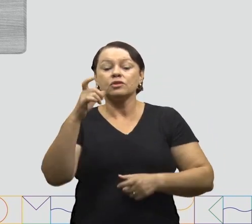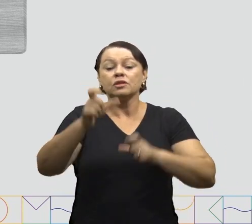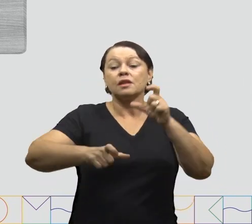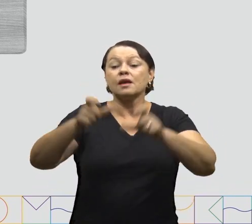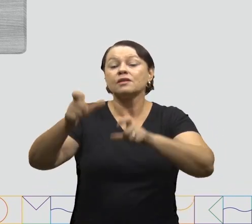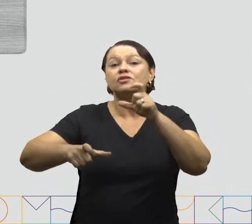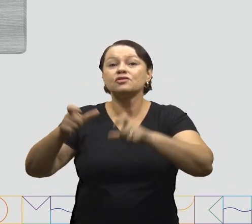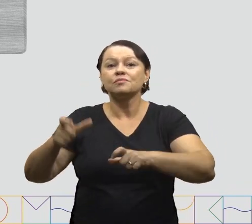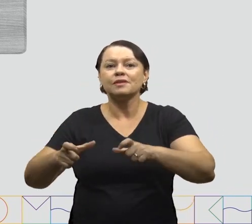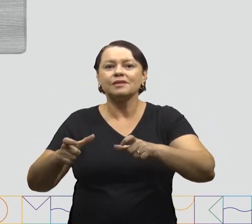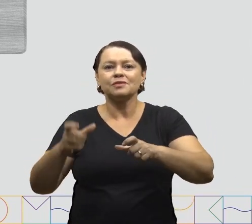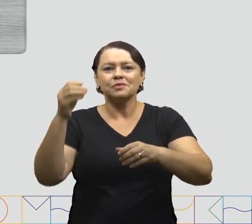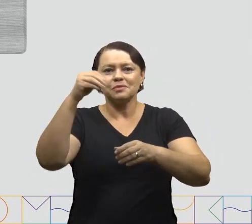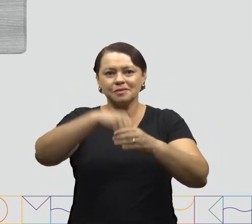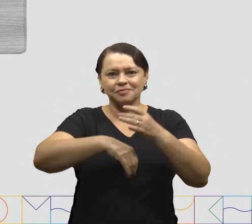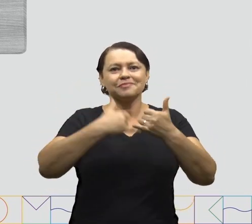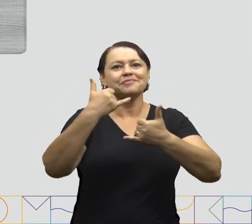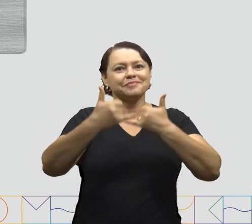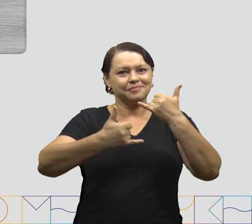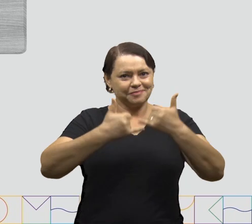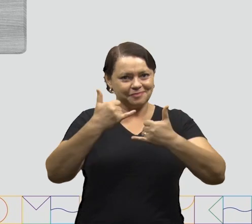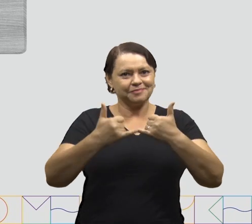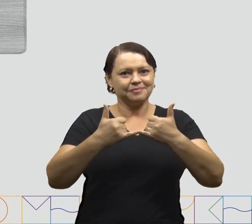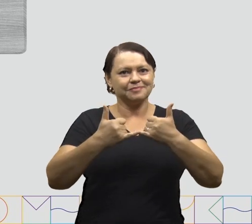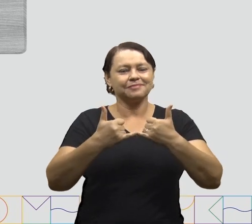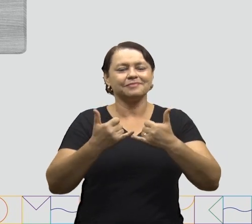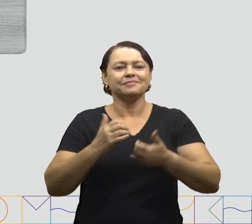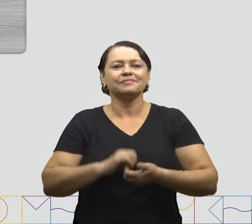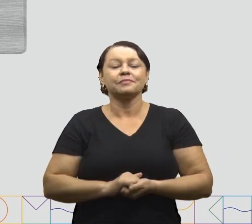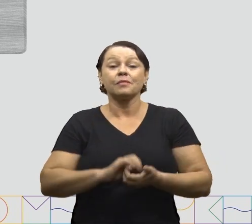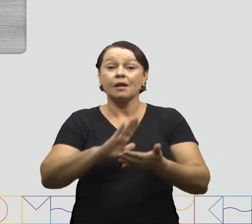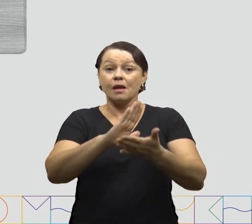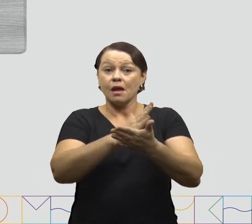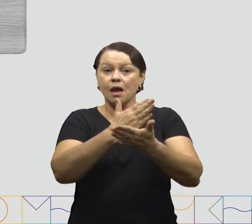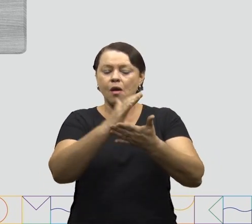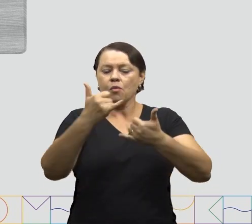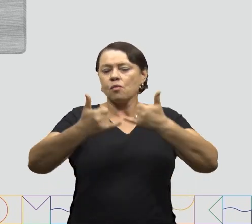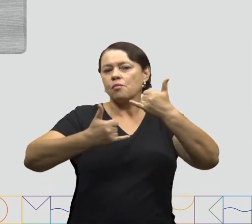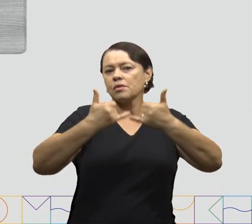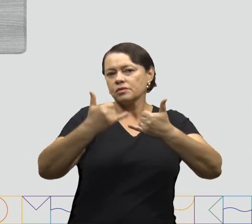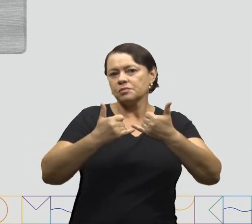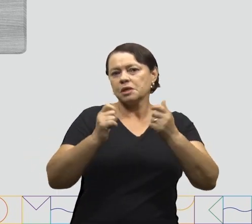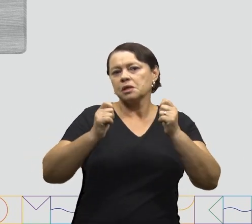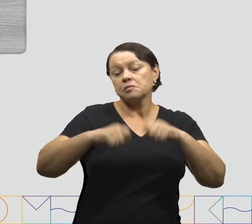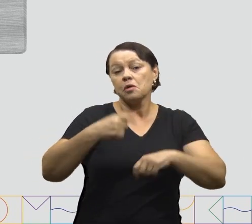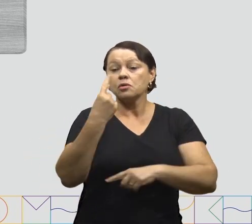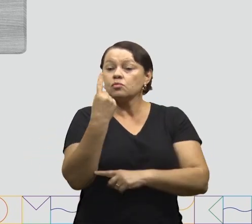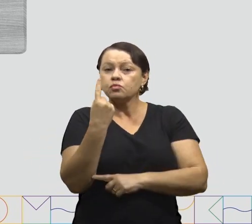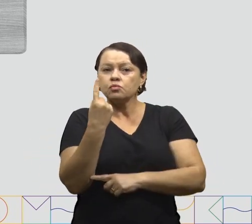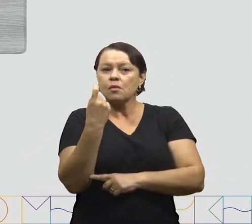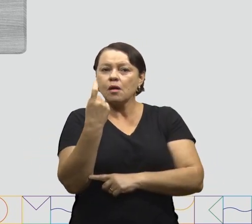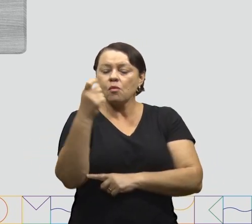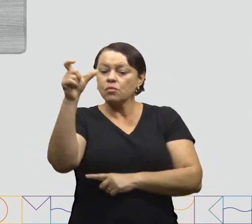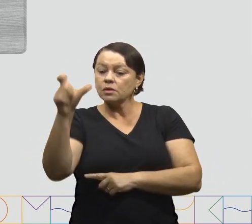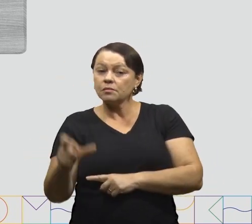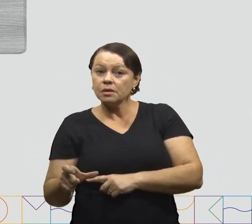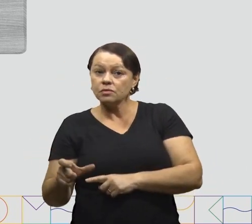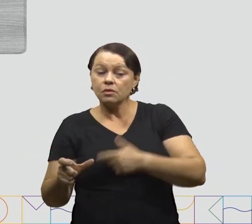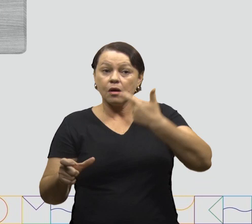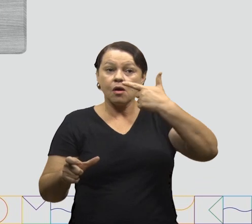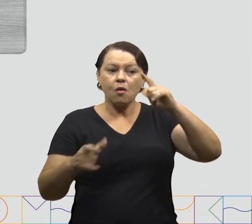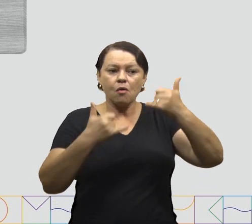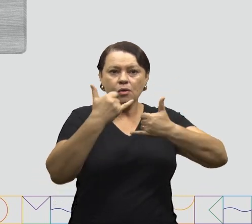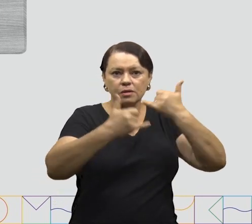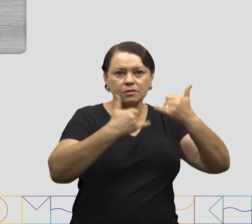quando a gente define uma quantidade mínima ou máxima de jogadores. Algumas brincadeiras podem ser feitas com apenas uma pessoa.